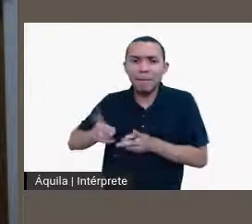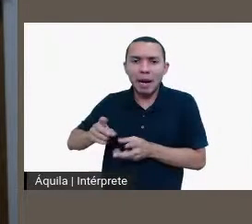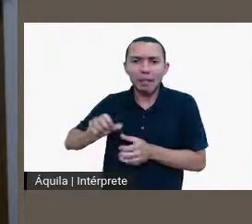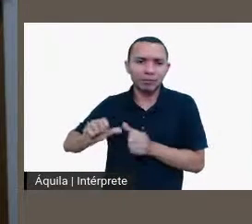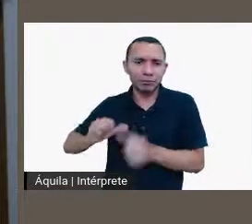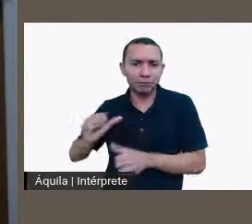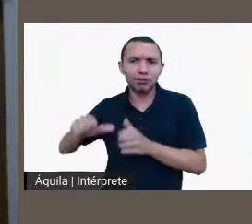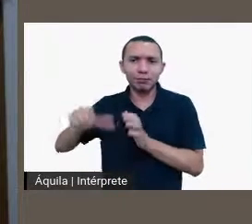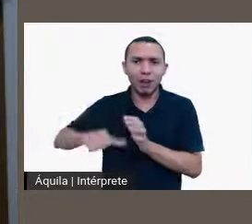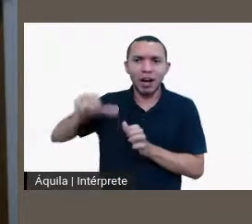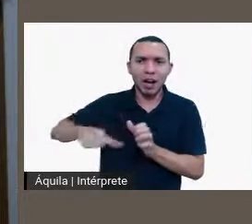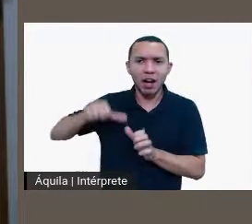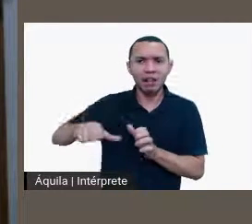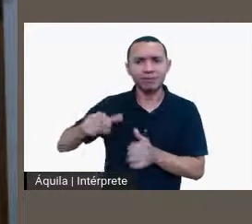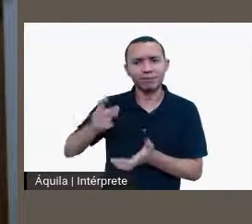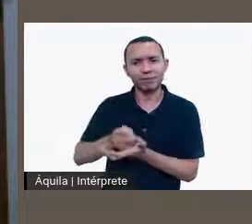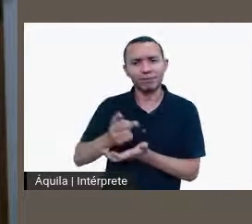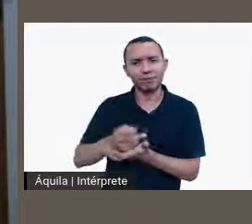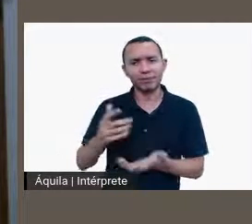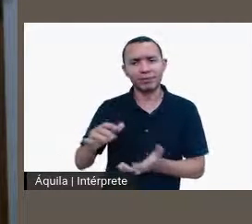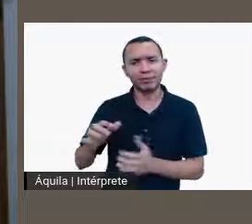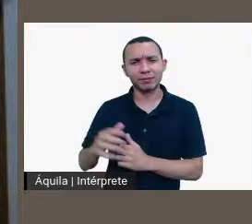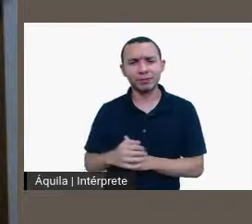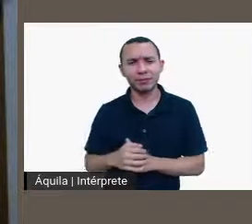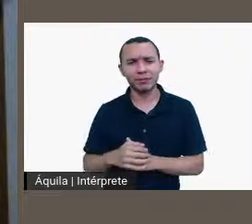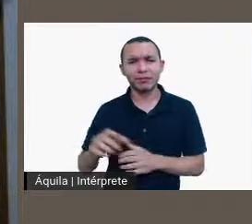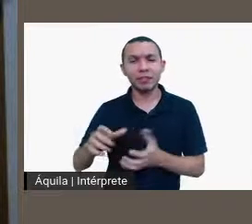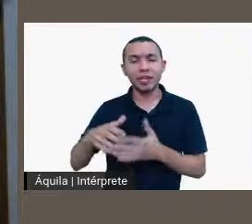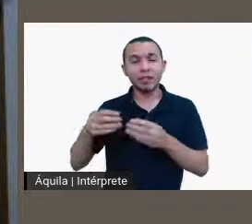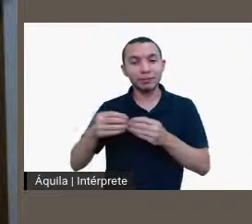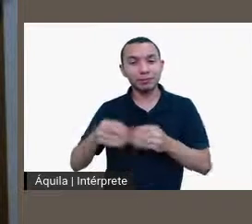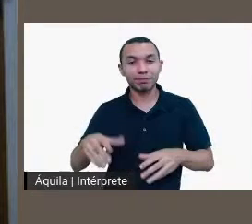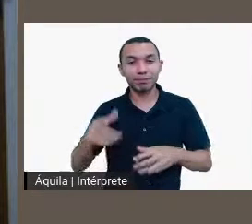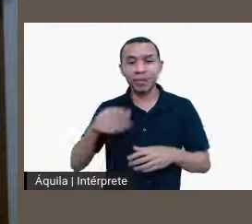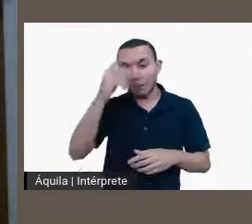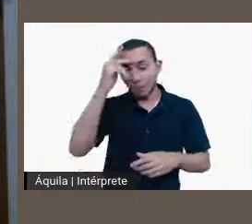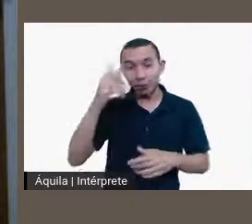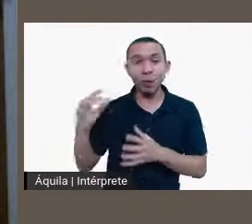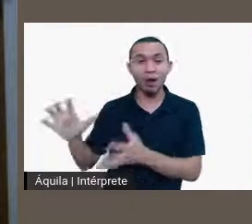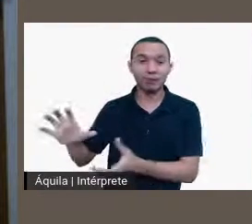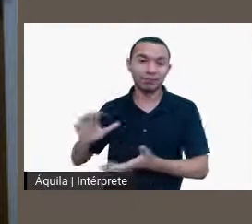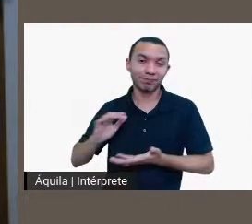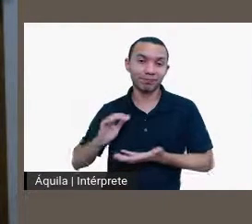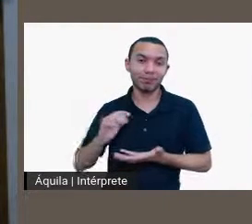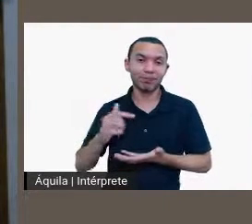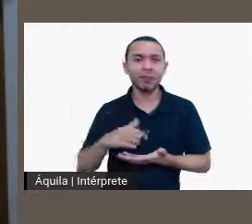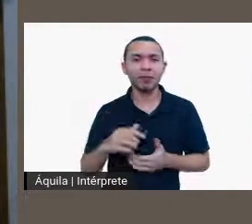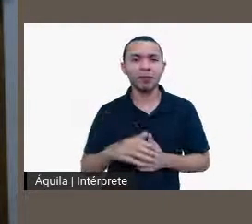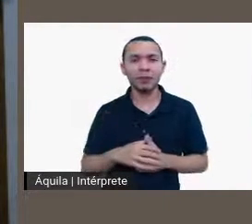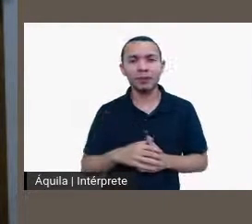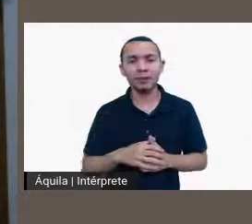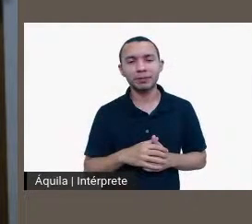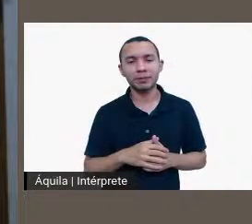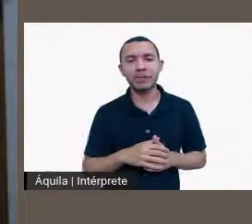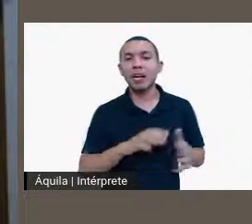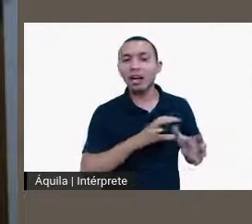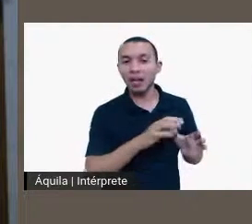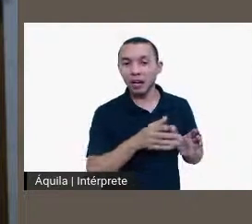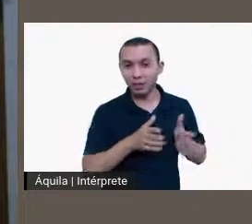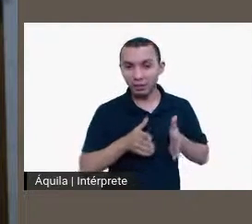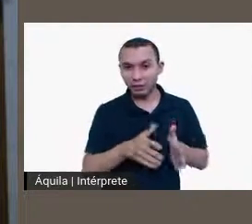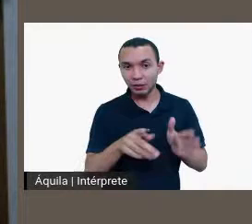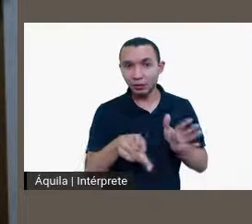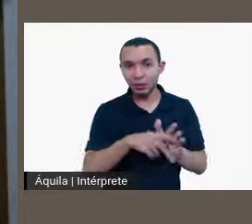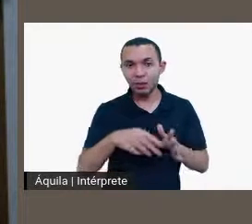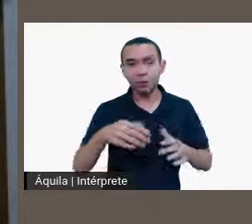baixo ameaçam o frágil herdeiro. Ao interir sobre essa linhagem do modernismo, um problema